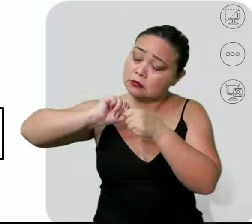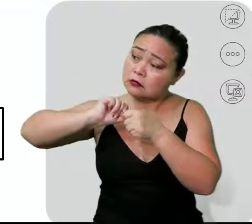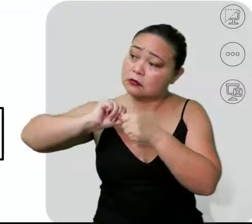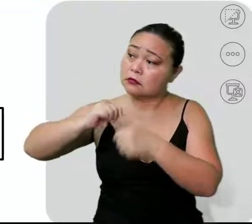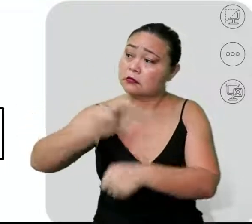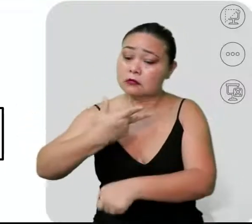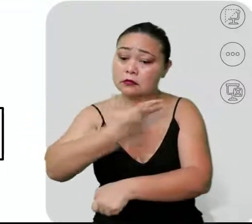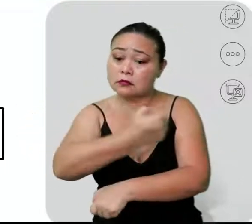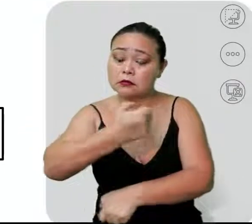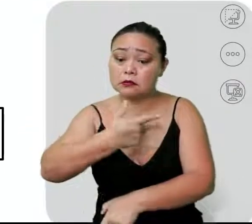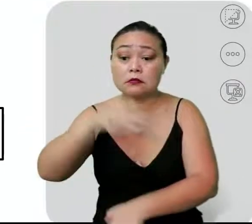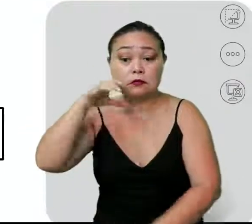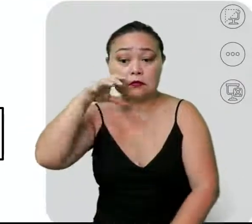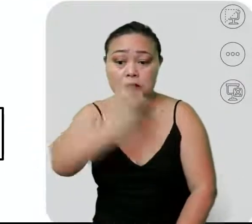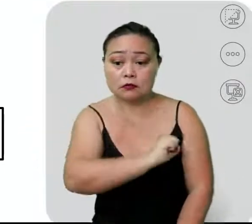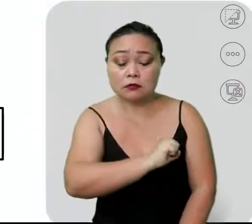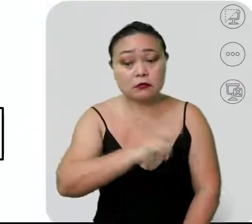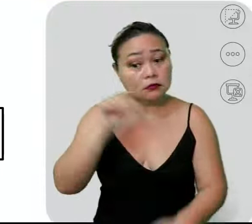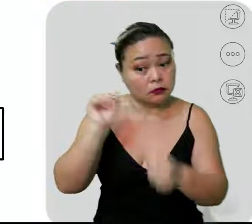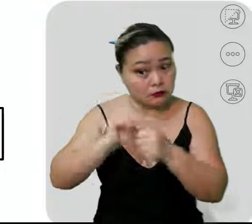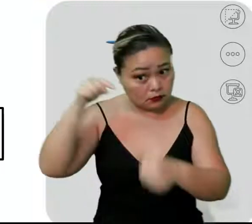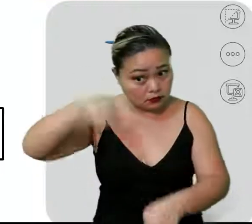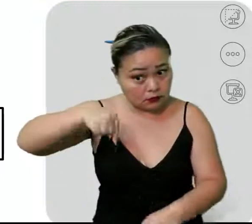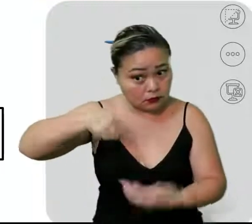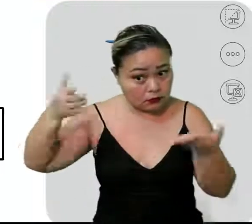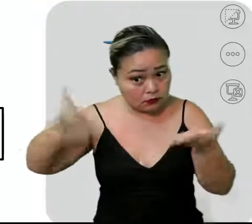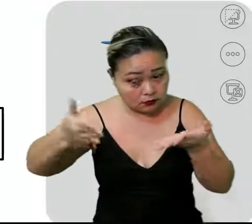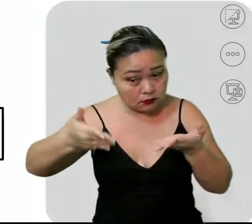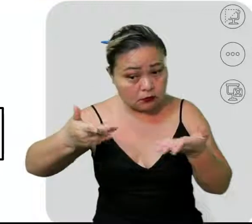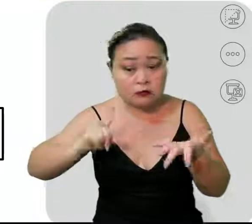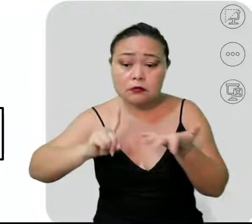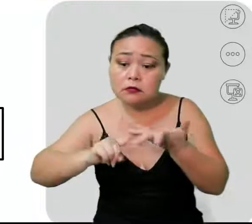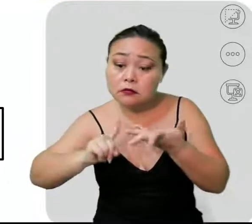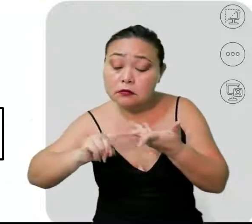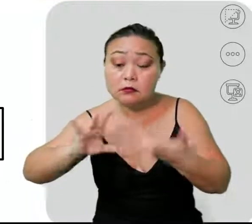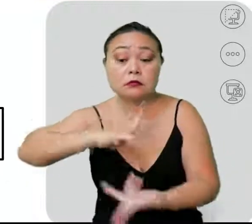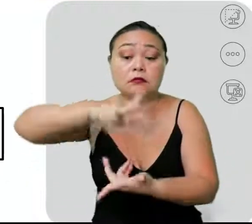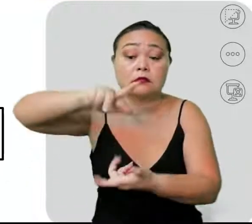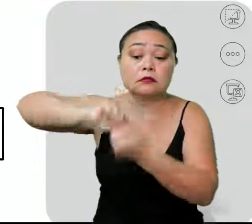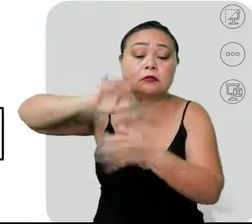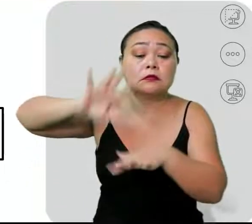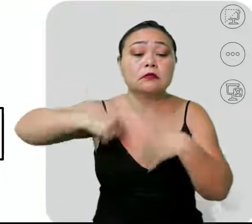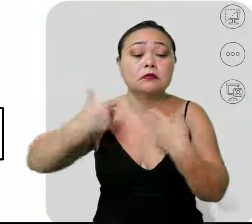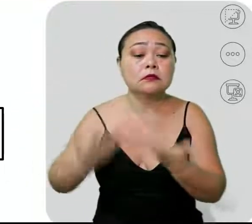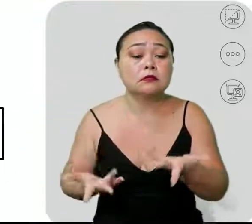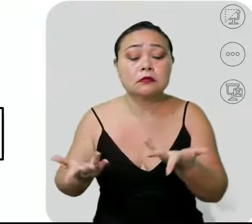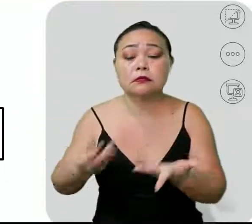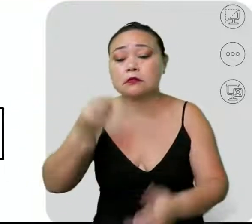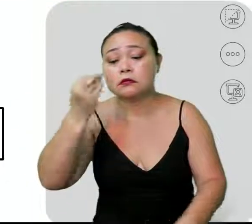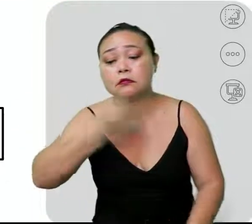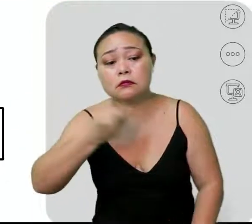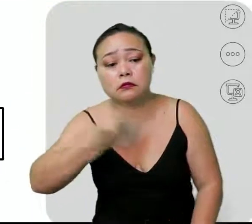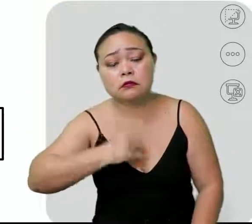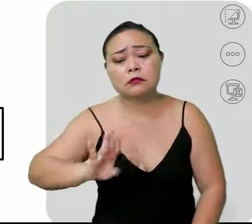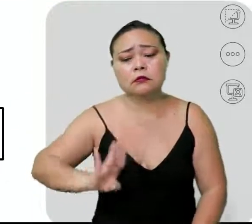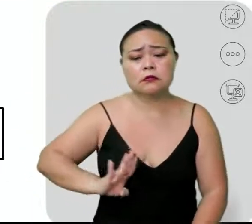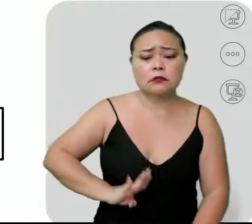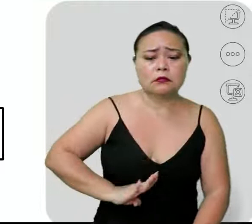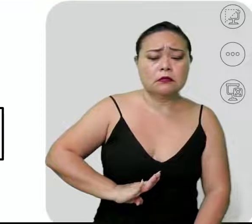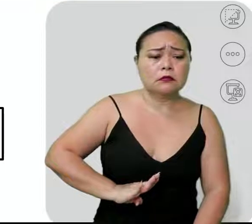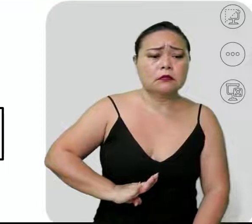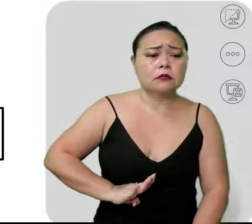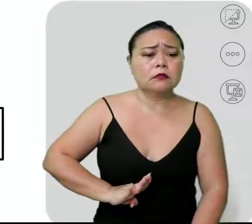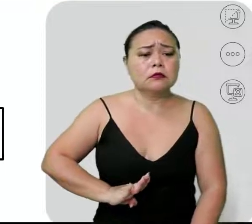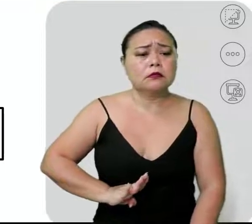vacina tão rápido como tá fazendo agora são várias Nossa no mundo enfraquecido pela fome